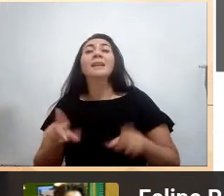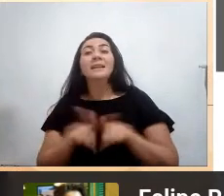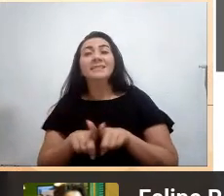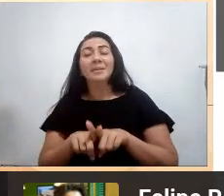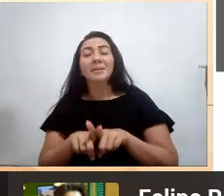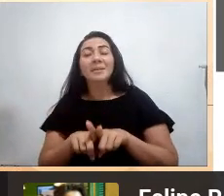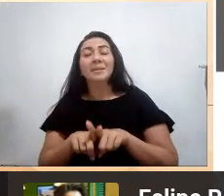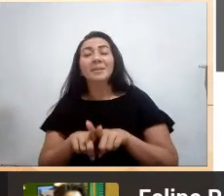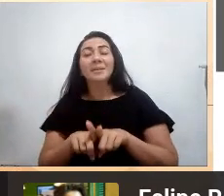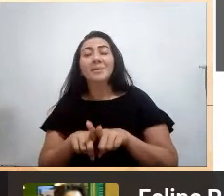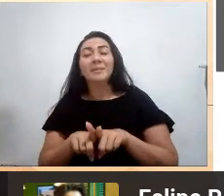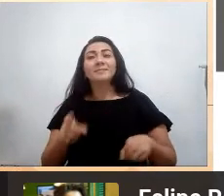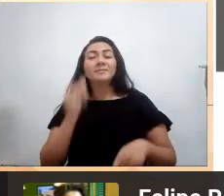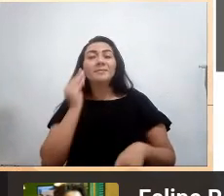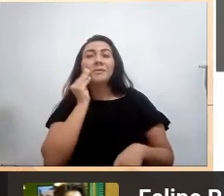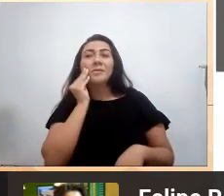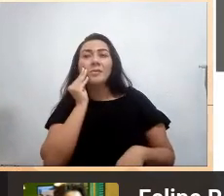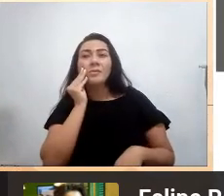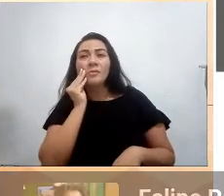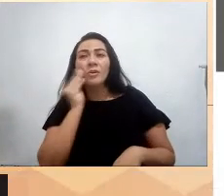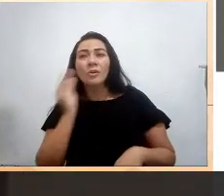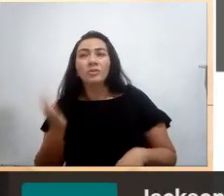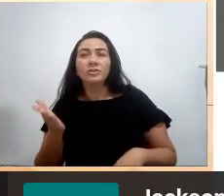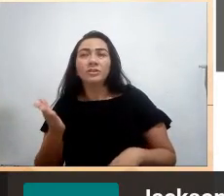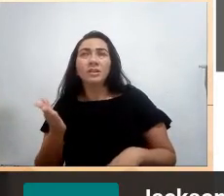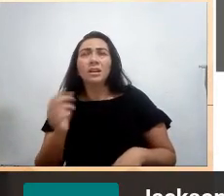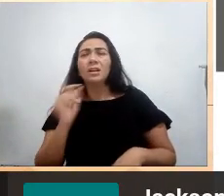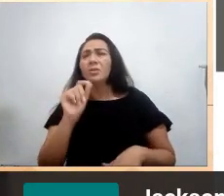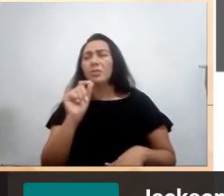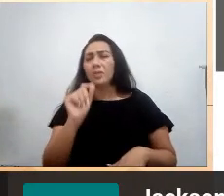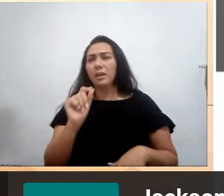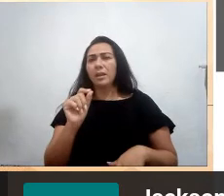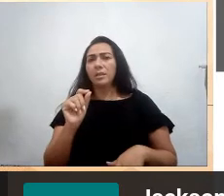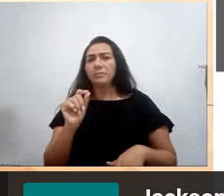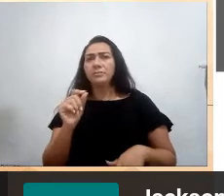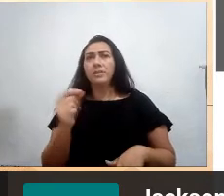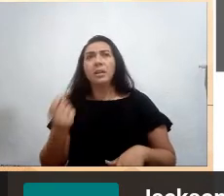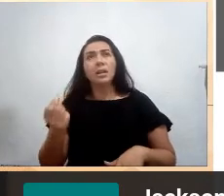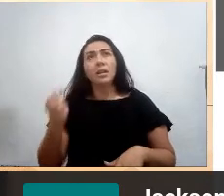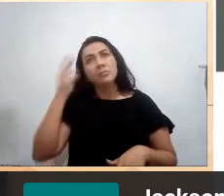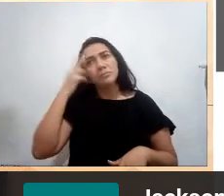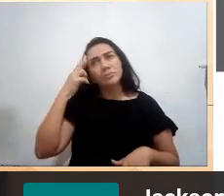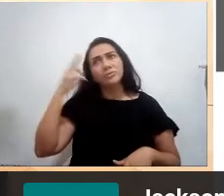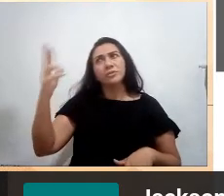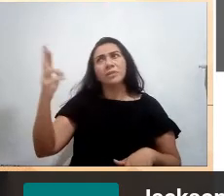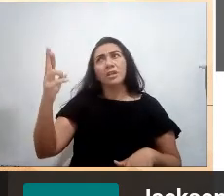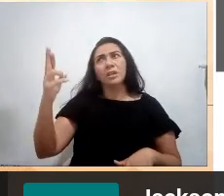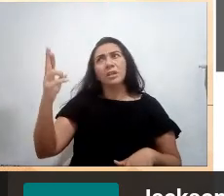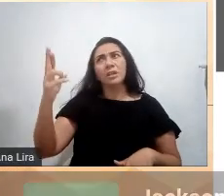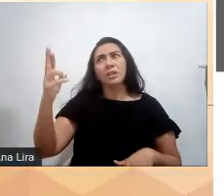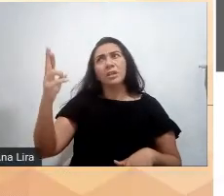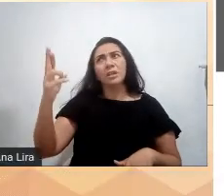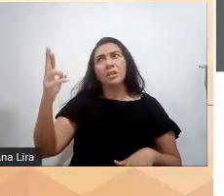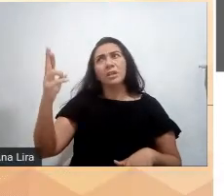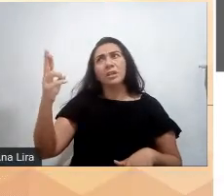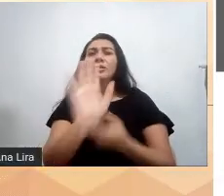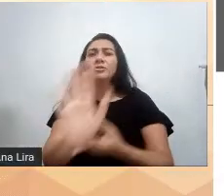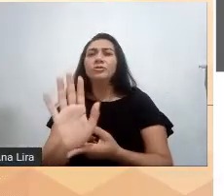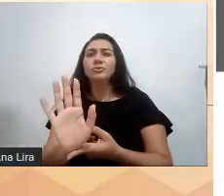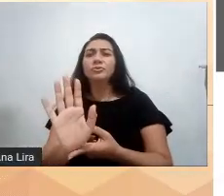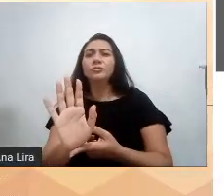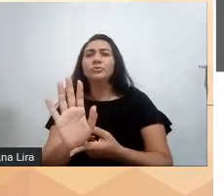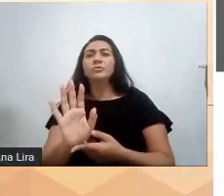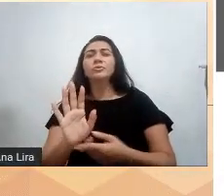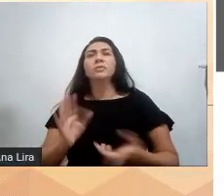processo, toda uma gestão, vamos dizer assim, de como elaborar um projeto com esse viés, né? Utilizando esse tipo